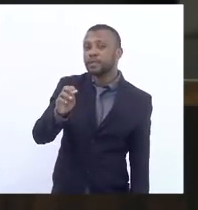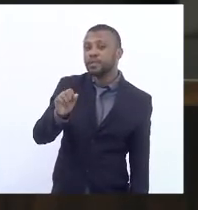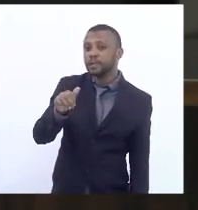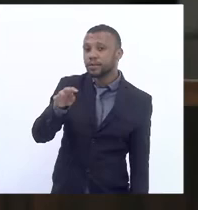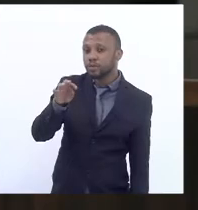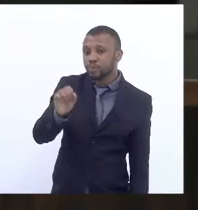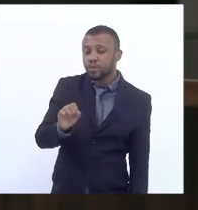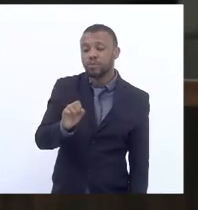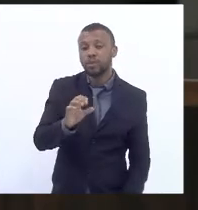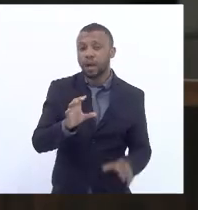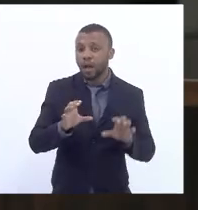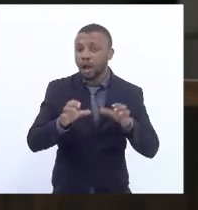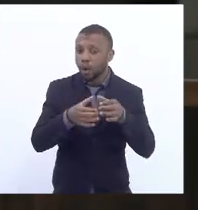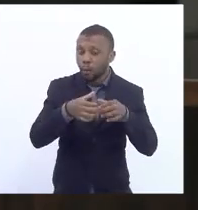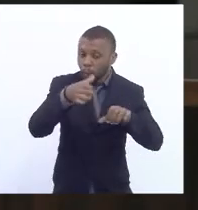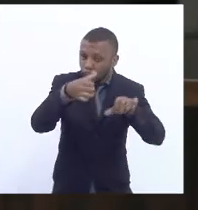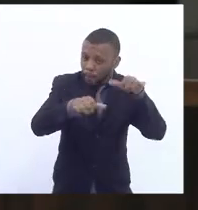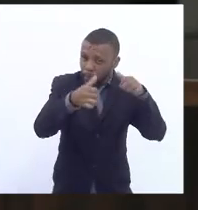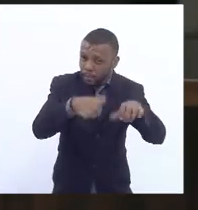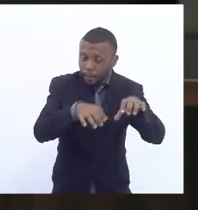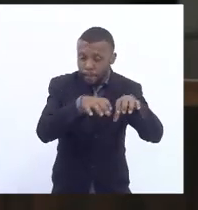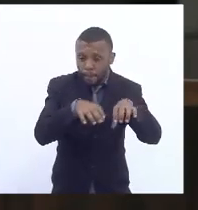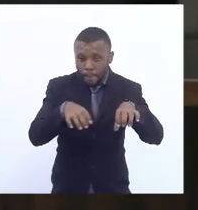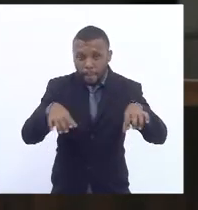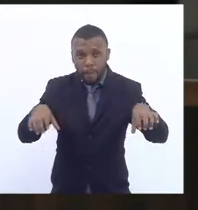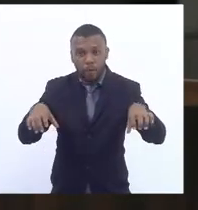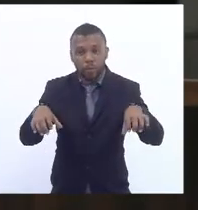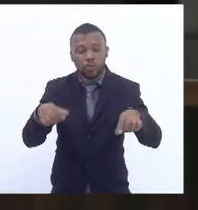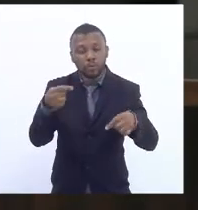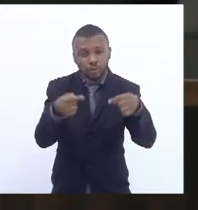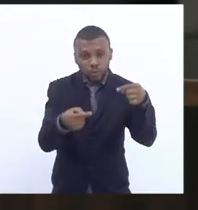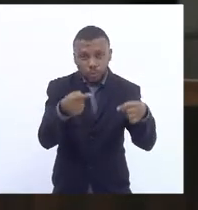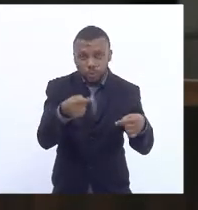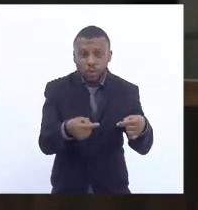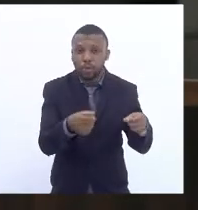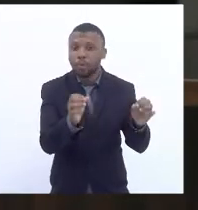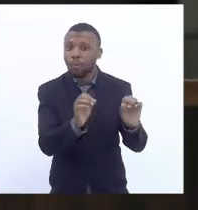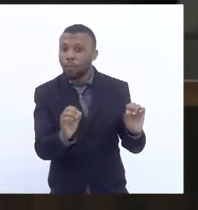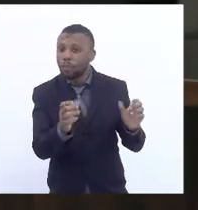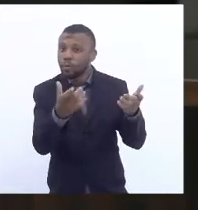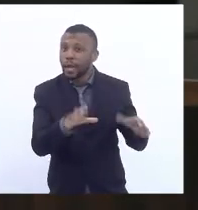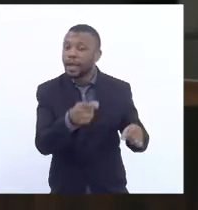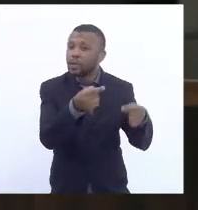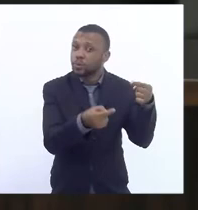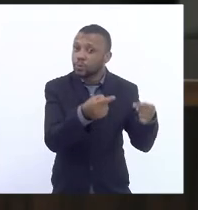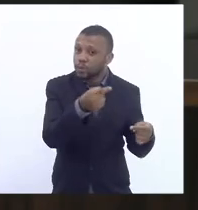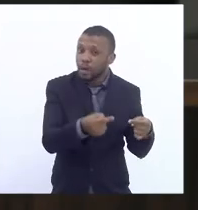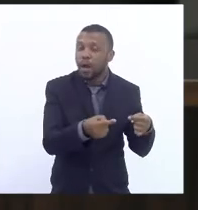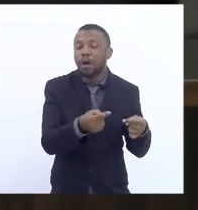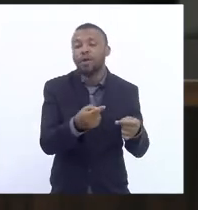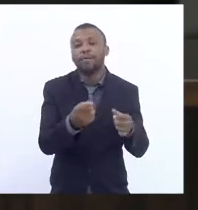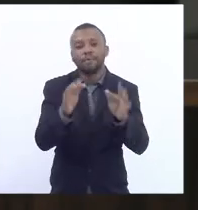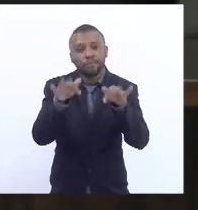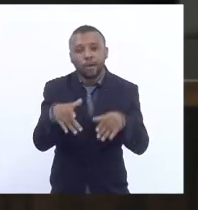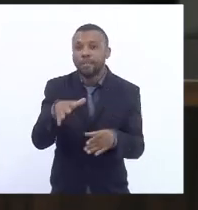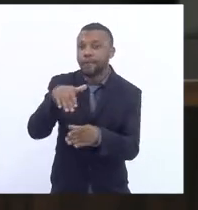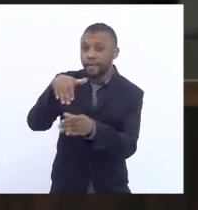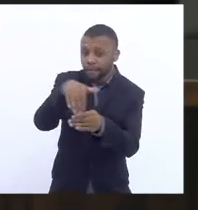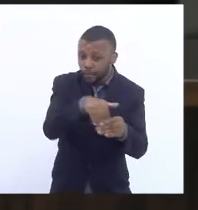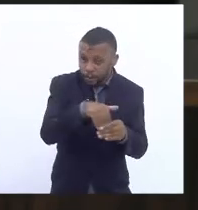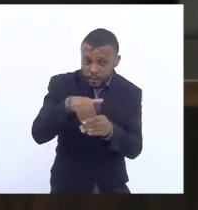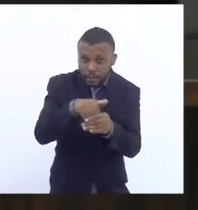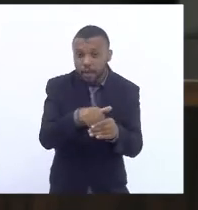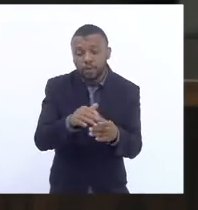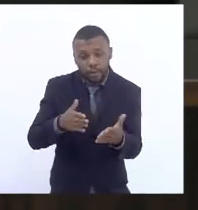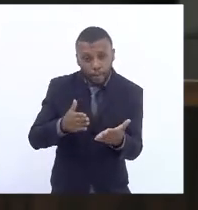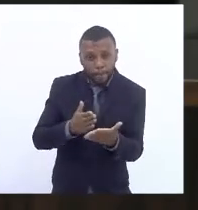Internas, favorável. Relator, deputado Rodrigo Amorim. Em discussão. Não havendo quem queira discutir, será a discussão. Em votação. Os senhores que aprovam, permaneçam como